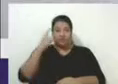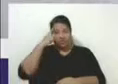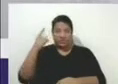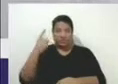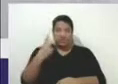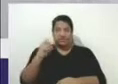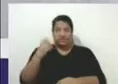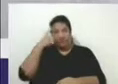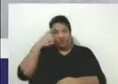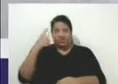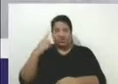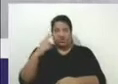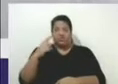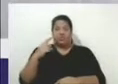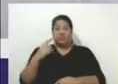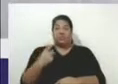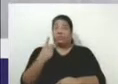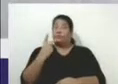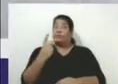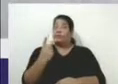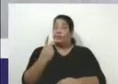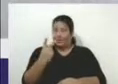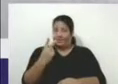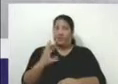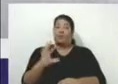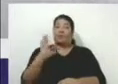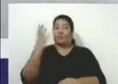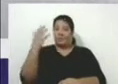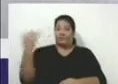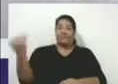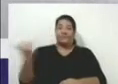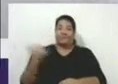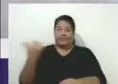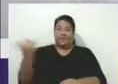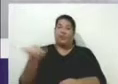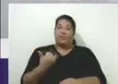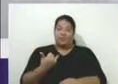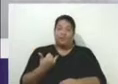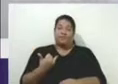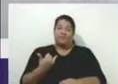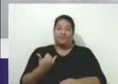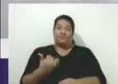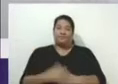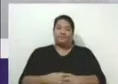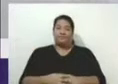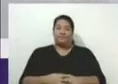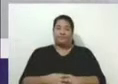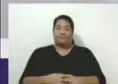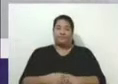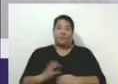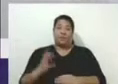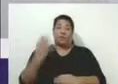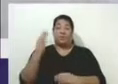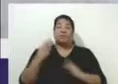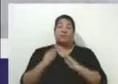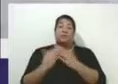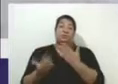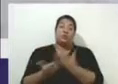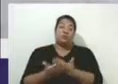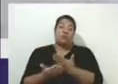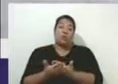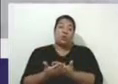dois casos assim chegaram a mim como vereadora, que ocorreram nas escolas da